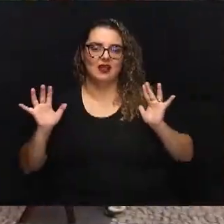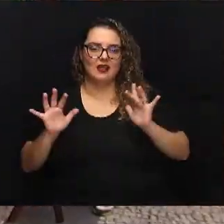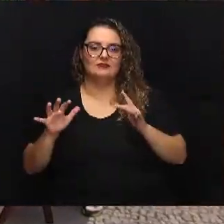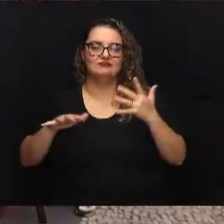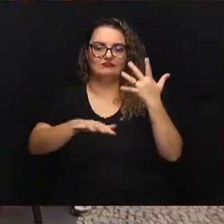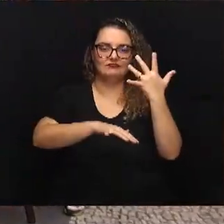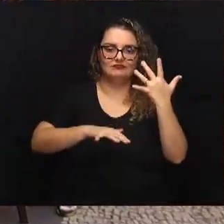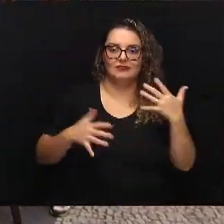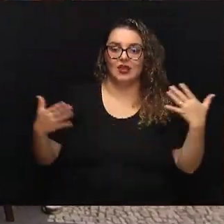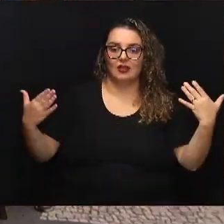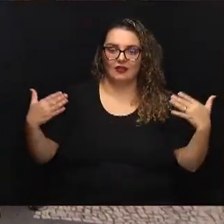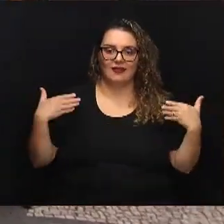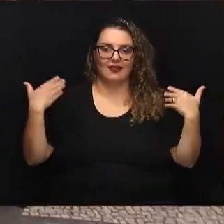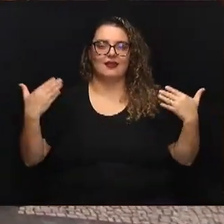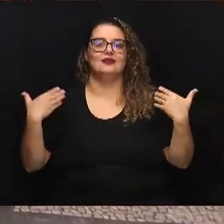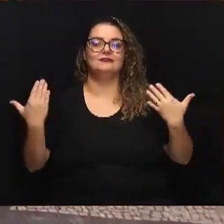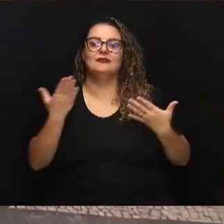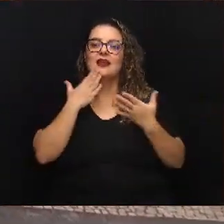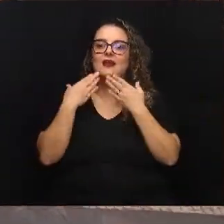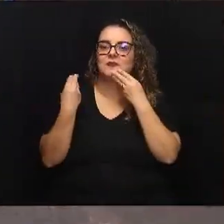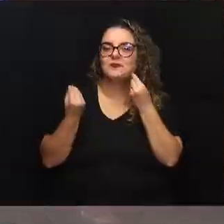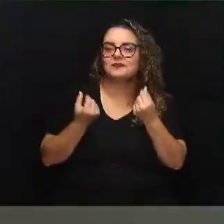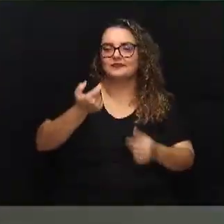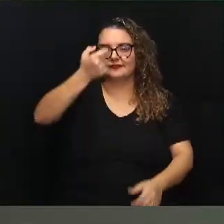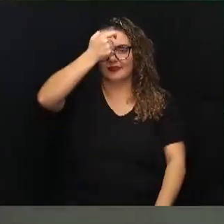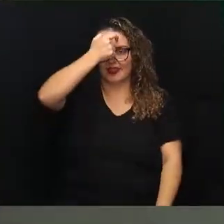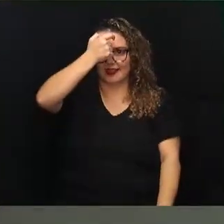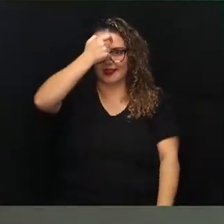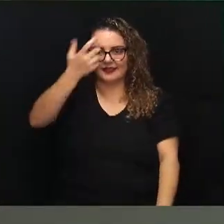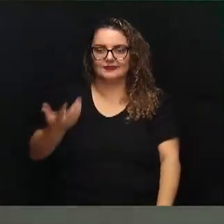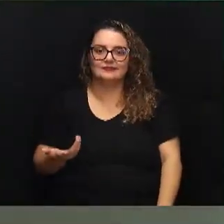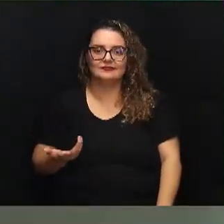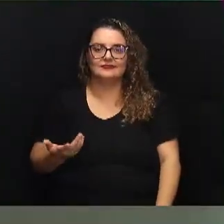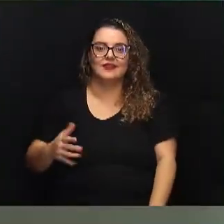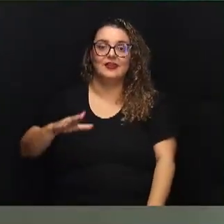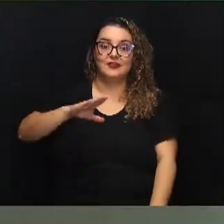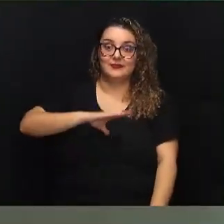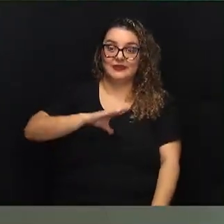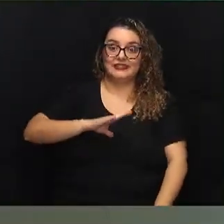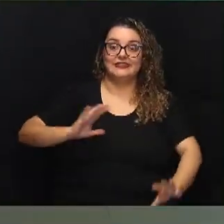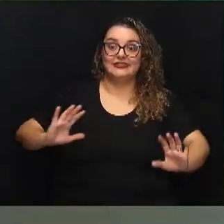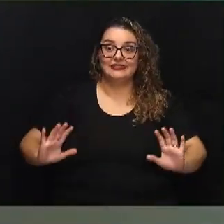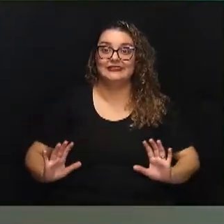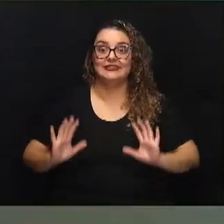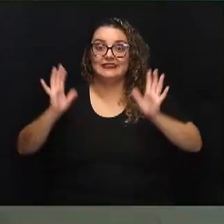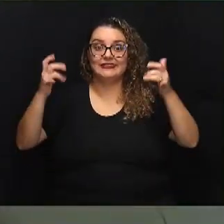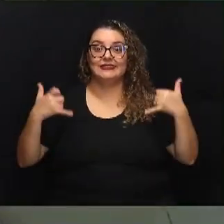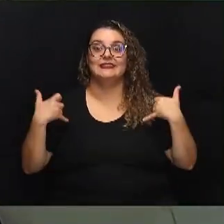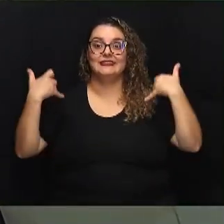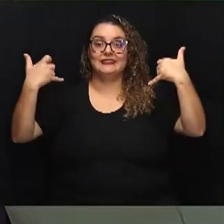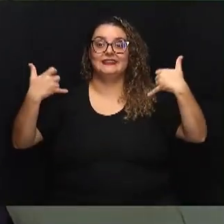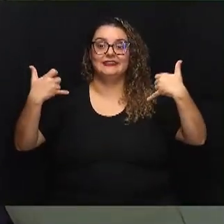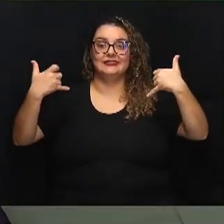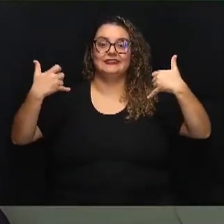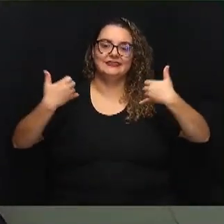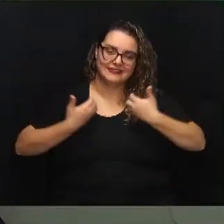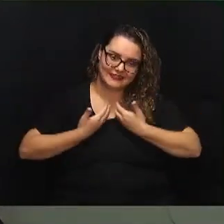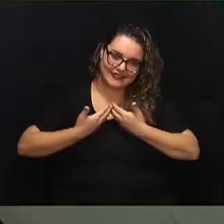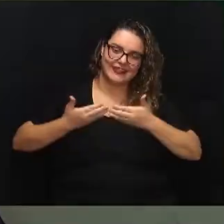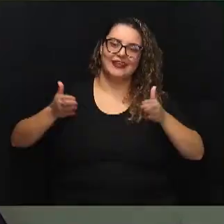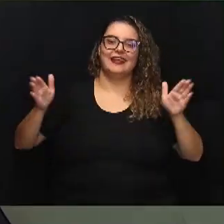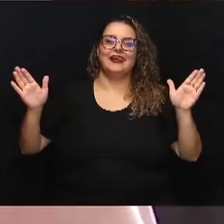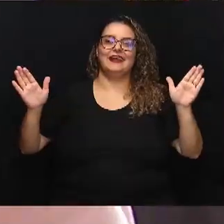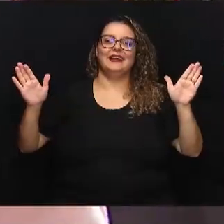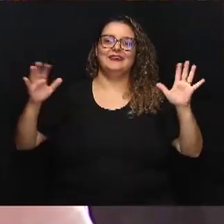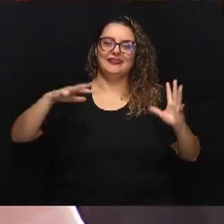praças com alegria, sabor e consciência. Uma cidade que comemora seu aniversário de braços abertos para